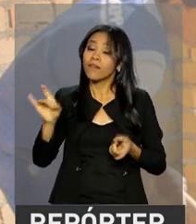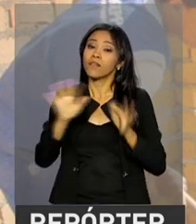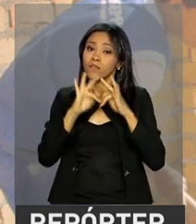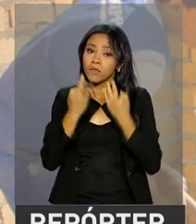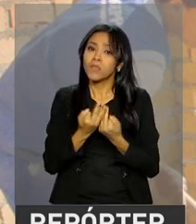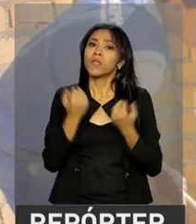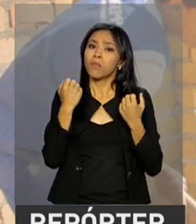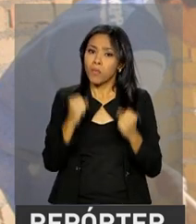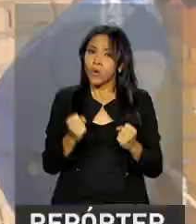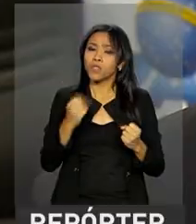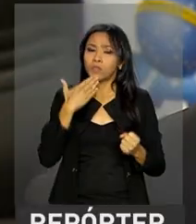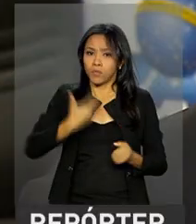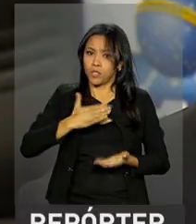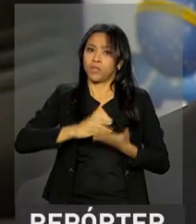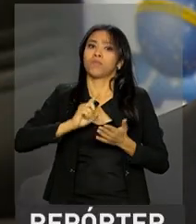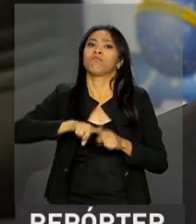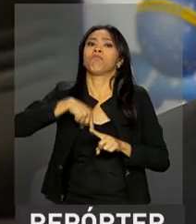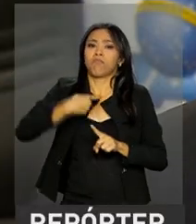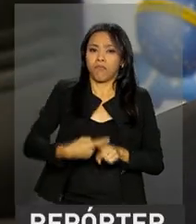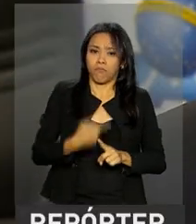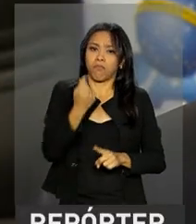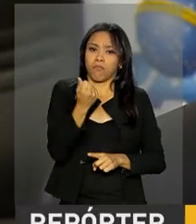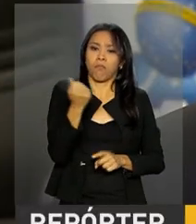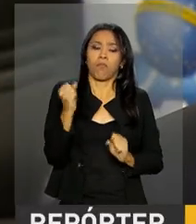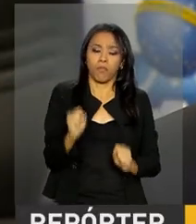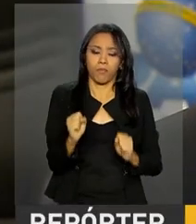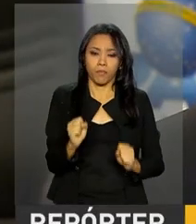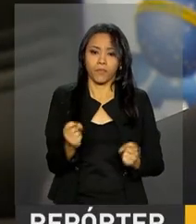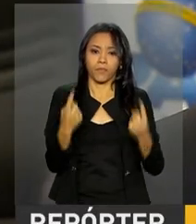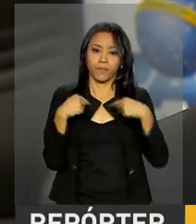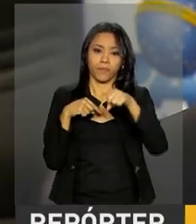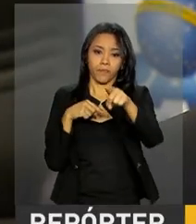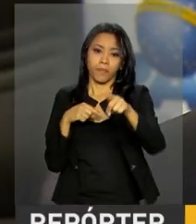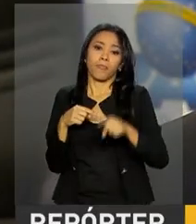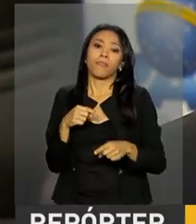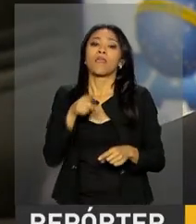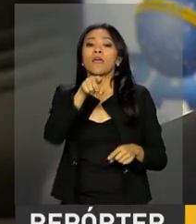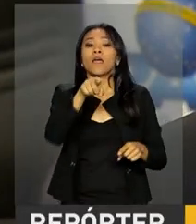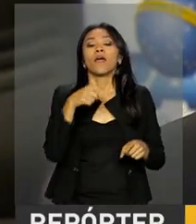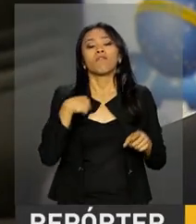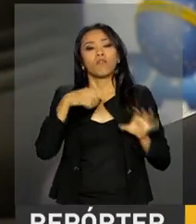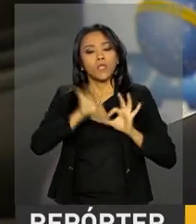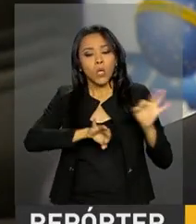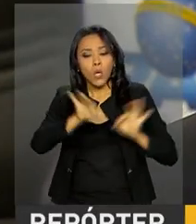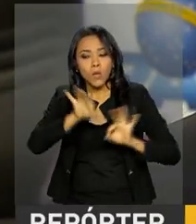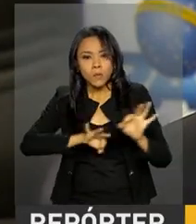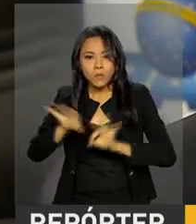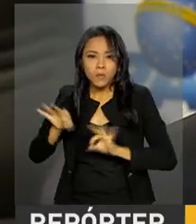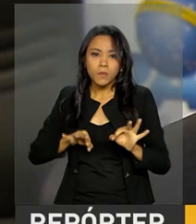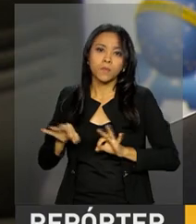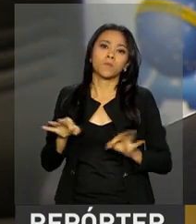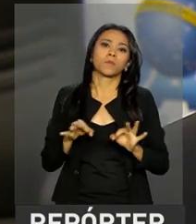pedir mais de um benefício. O programa foi todo concebido dentro de modernas ferramentas de